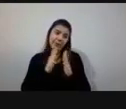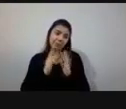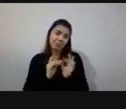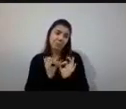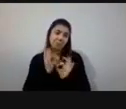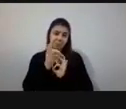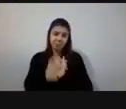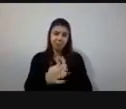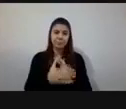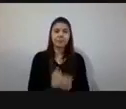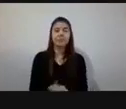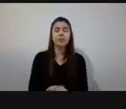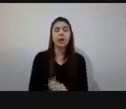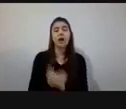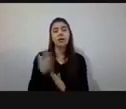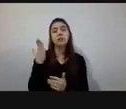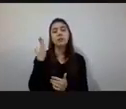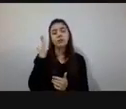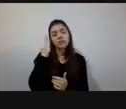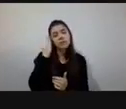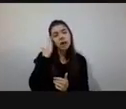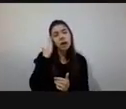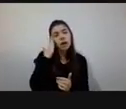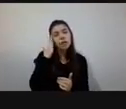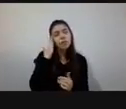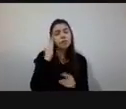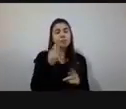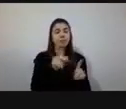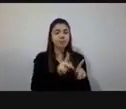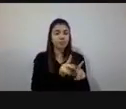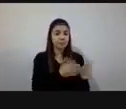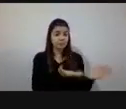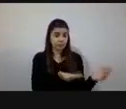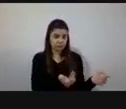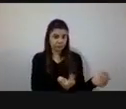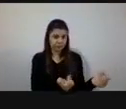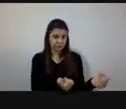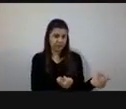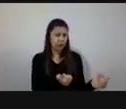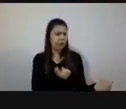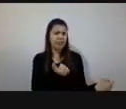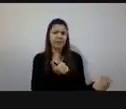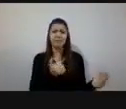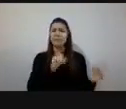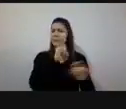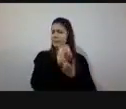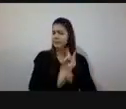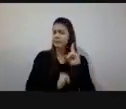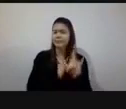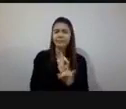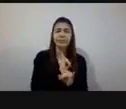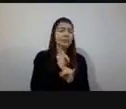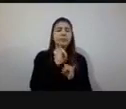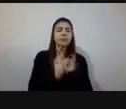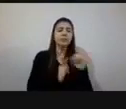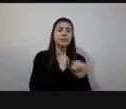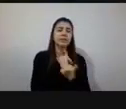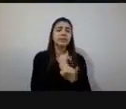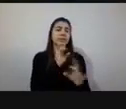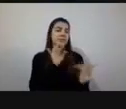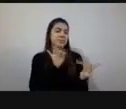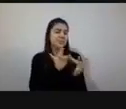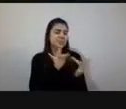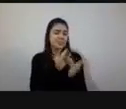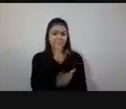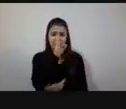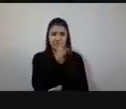então, vocês relataram que ocorreram casos recentes, né? Então, é importante se utilizar